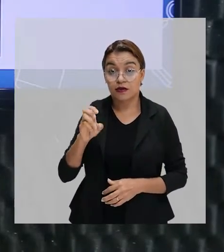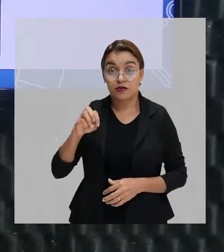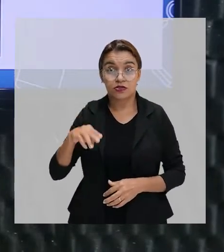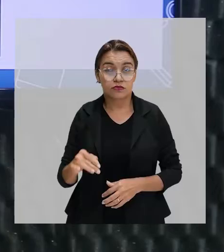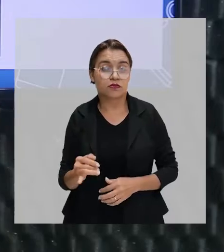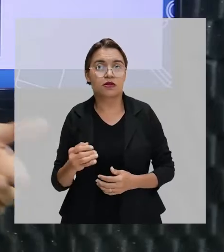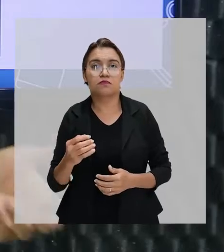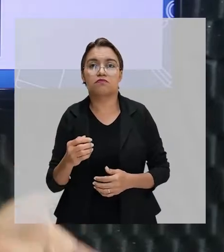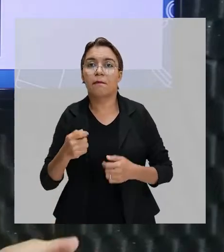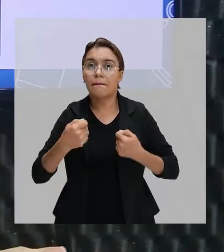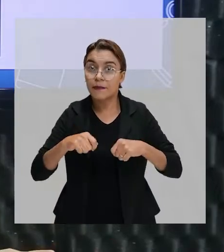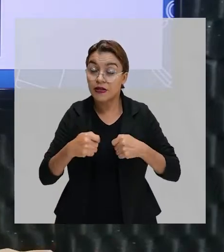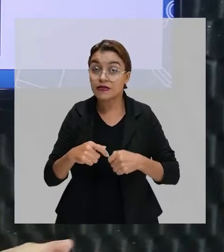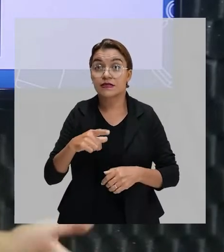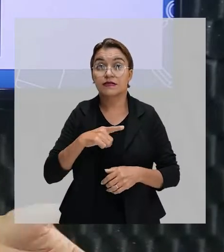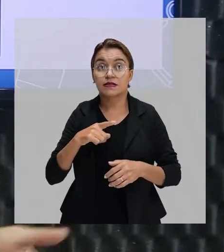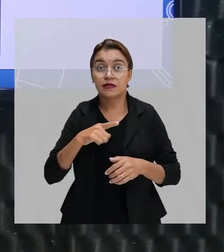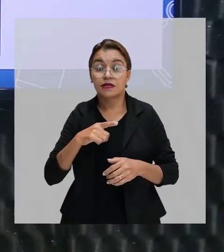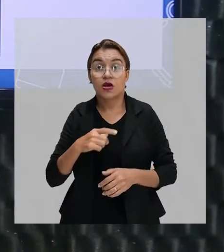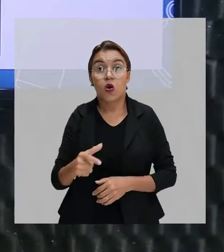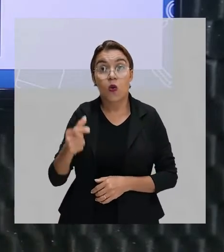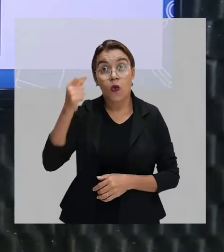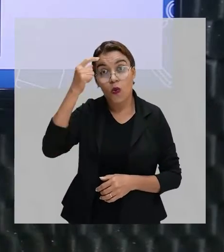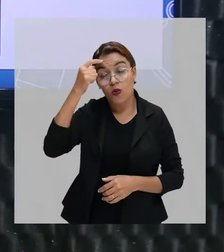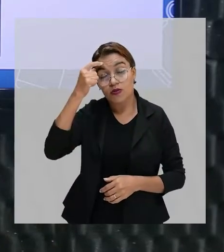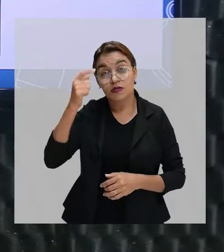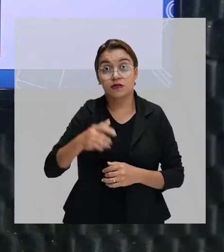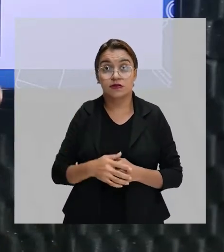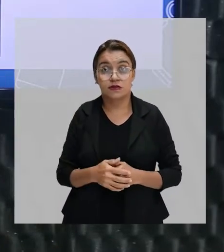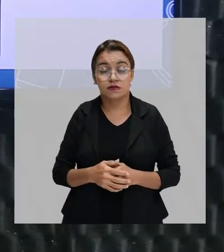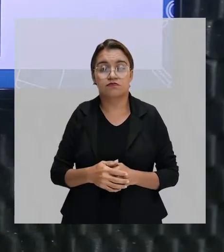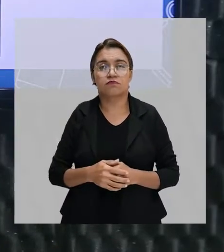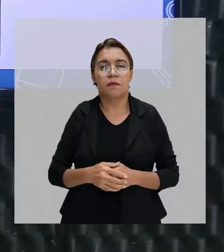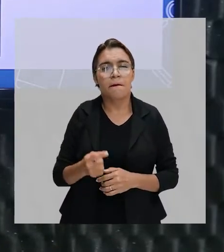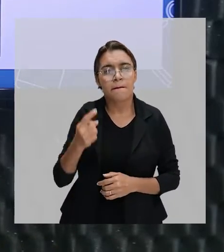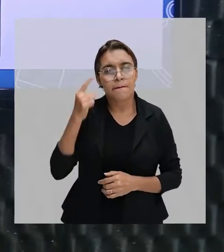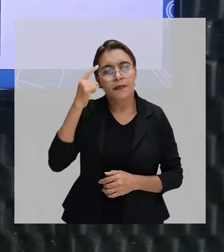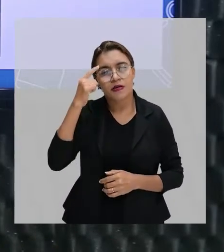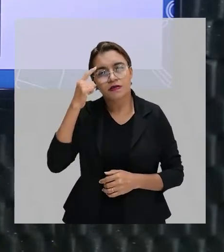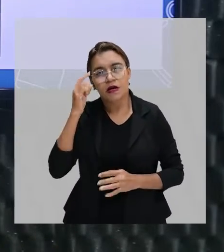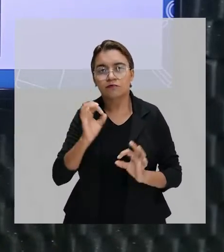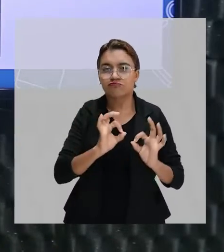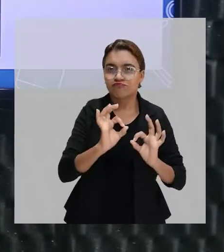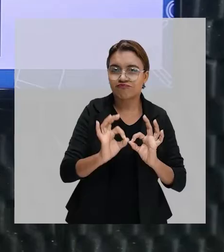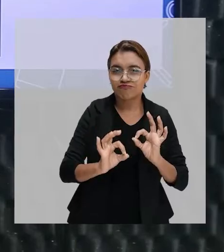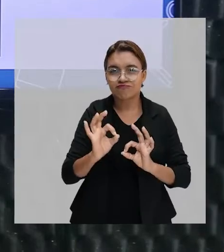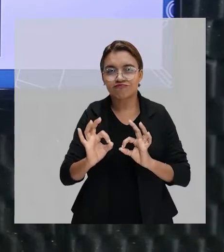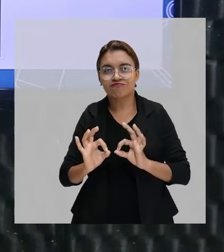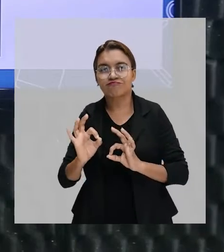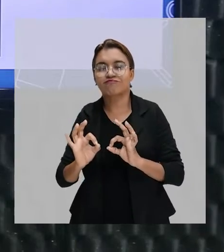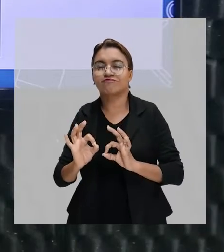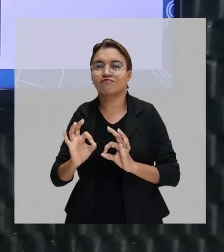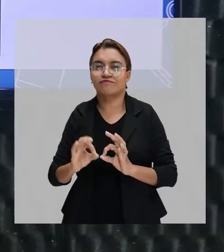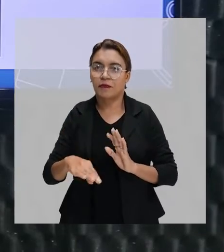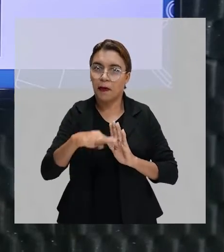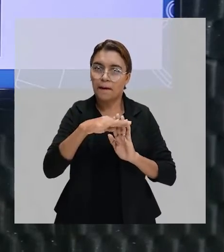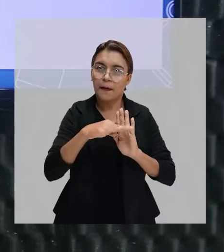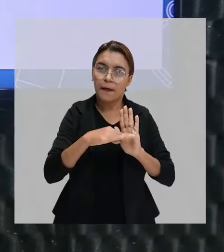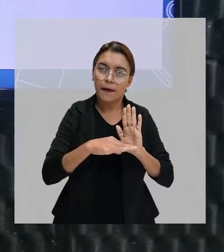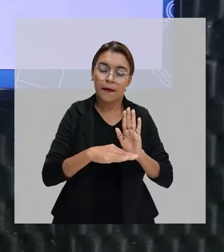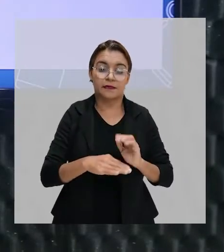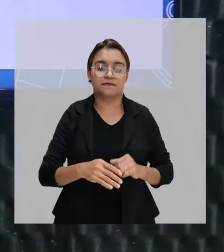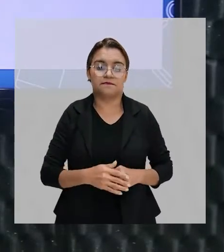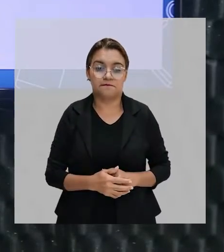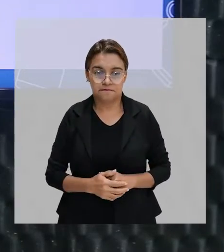inconsciente ou aleatória não tudo é muito bem pensado tudo é muito bem planejado